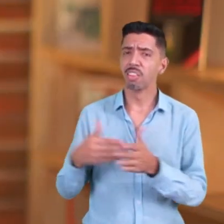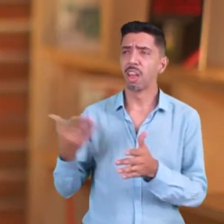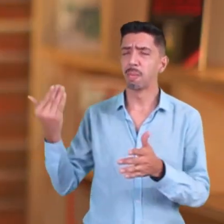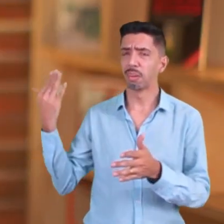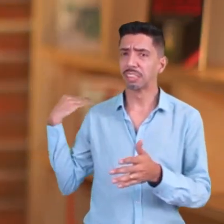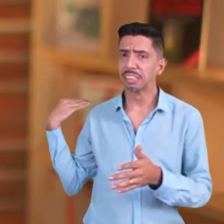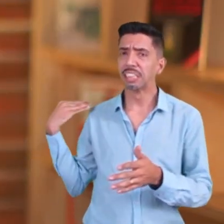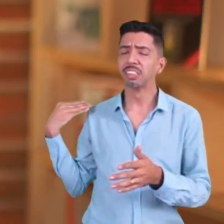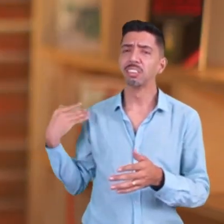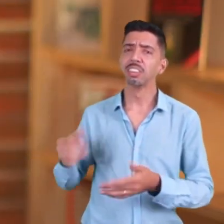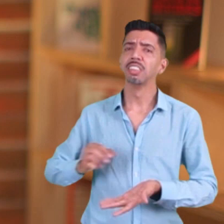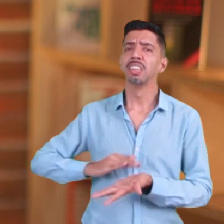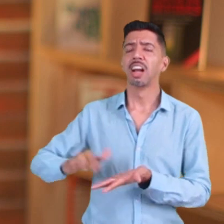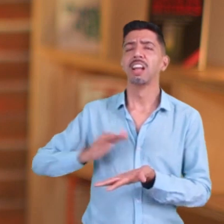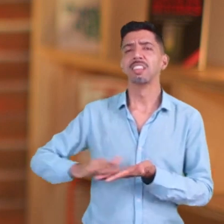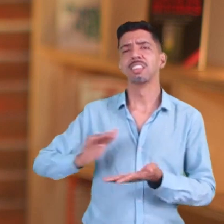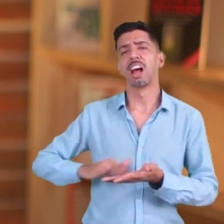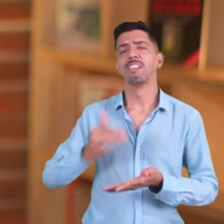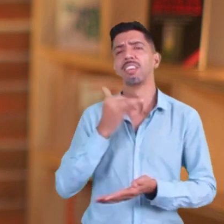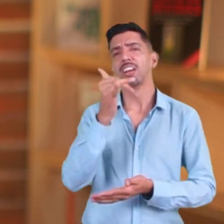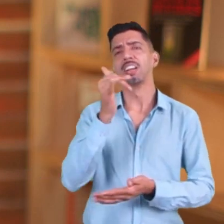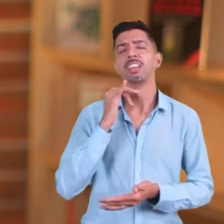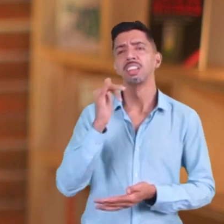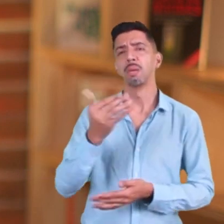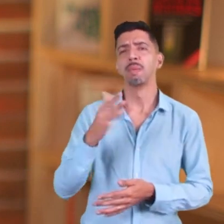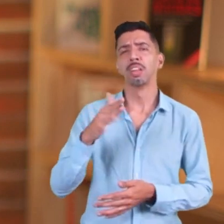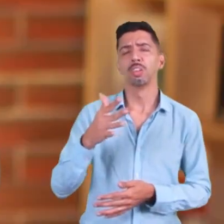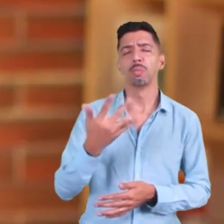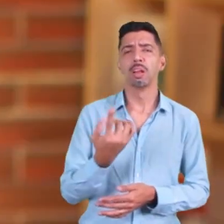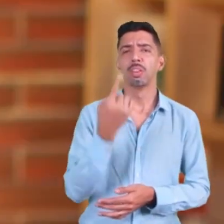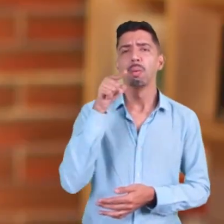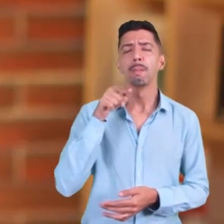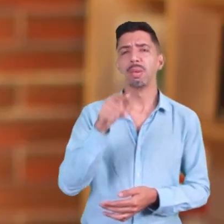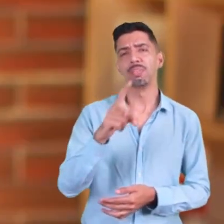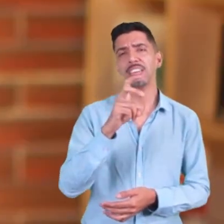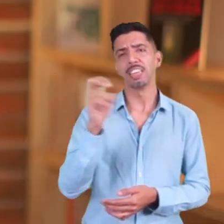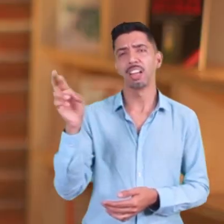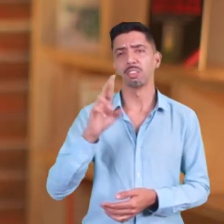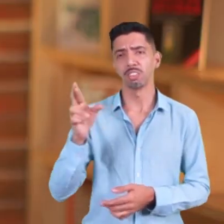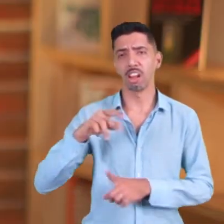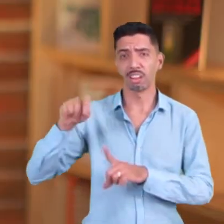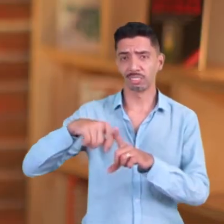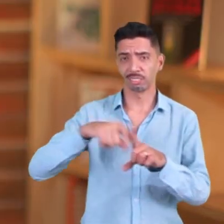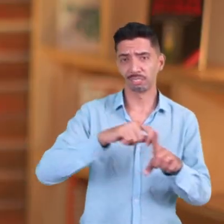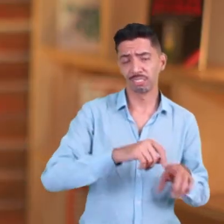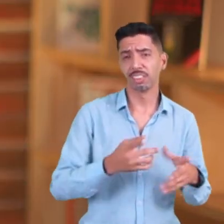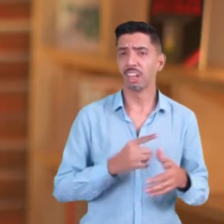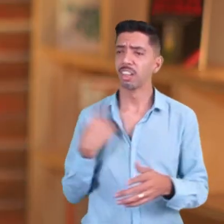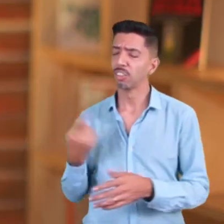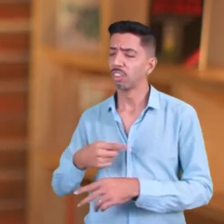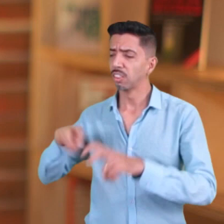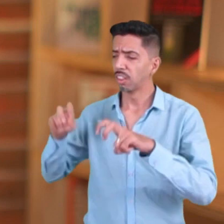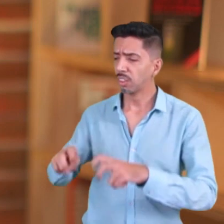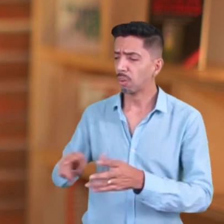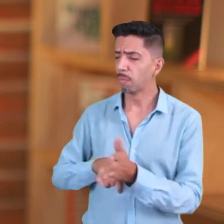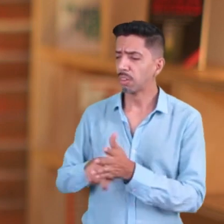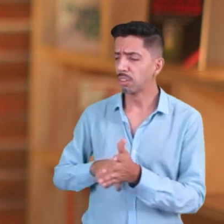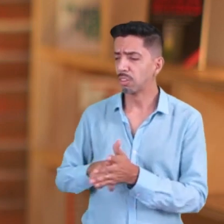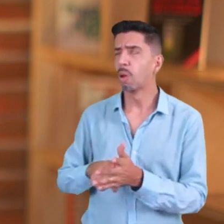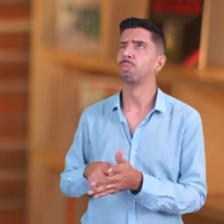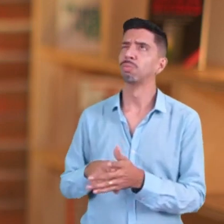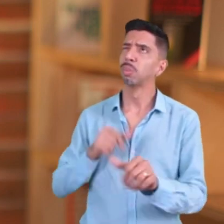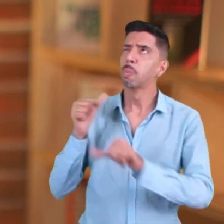energia elétrica aproximadamente de R$ 1.500 todos os meses. Fizemos um estudo, vamos